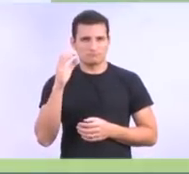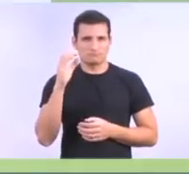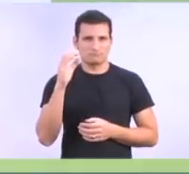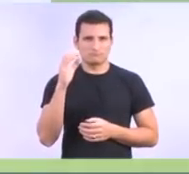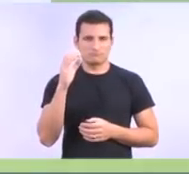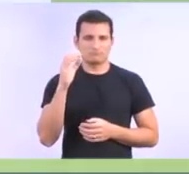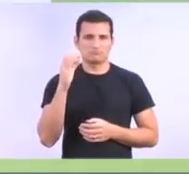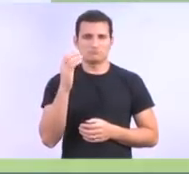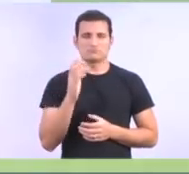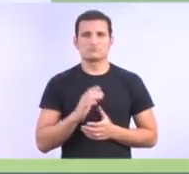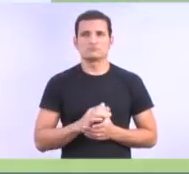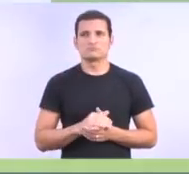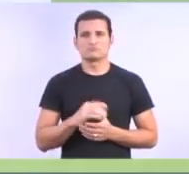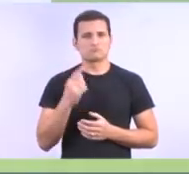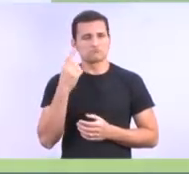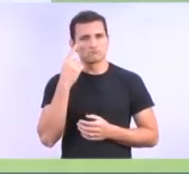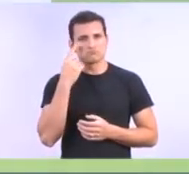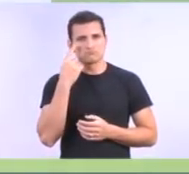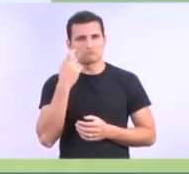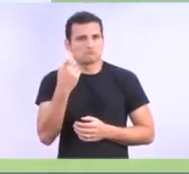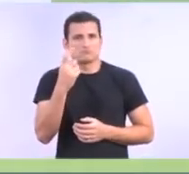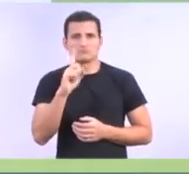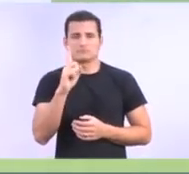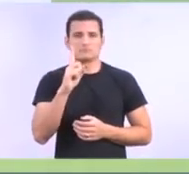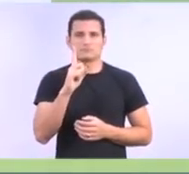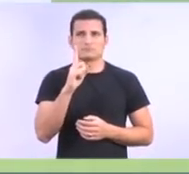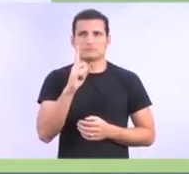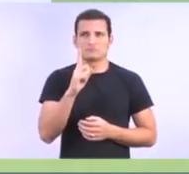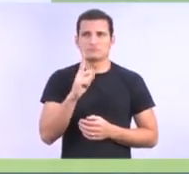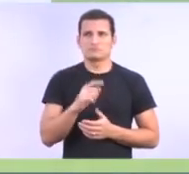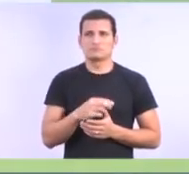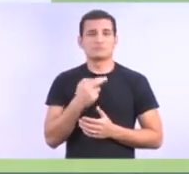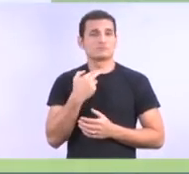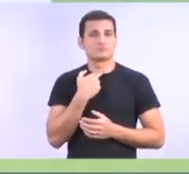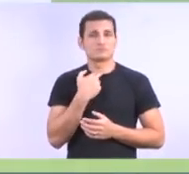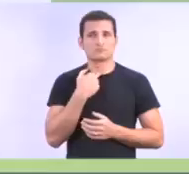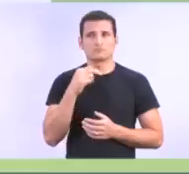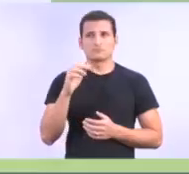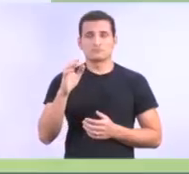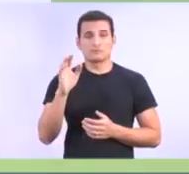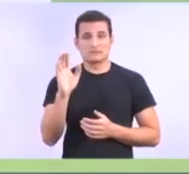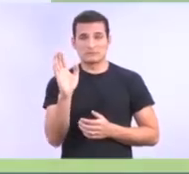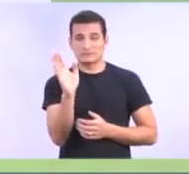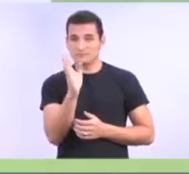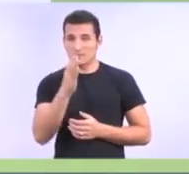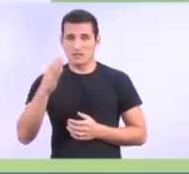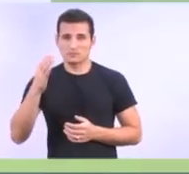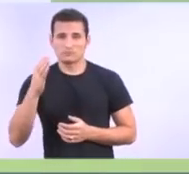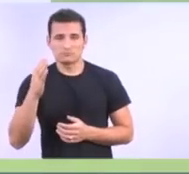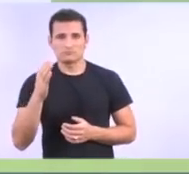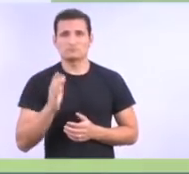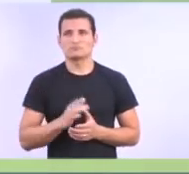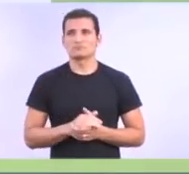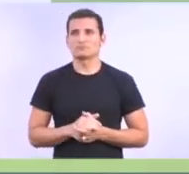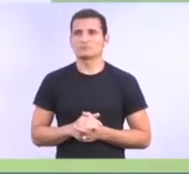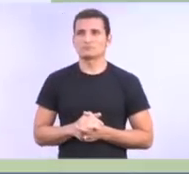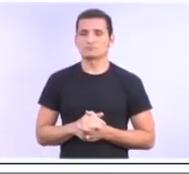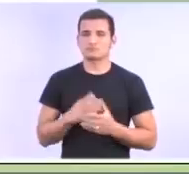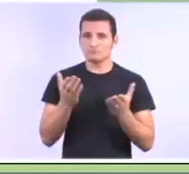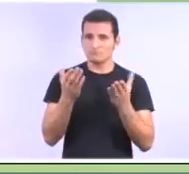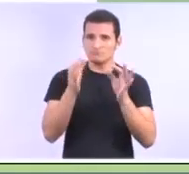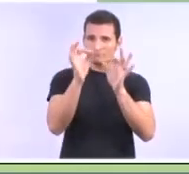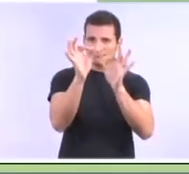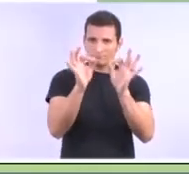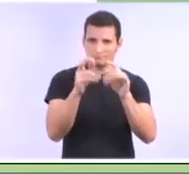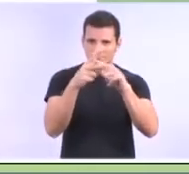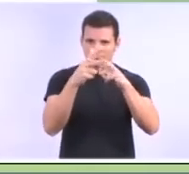numa variável. Uma variável não pode ter espaço, variável tem que estar tudo junto, né? Então vamos ajeitar isso aqui.